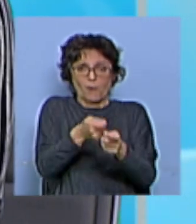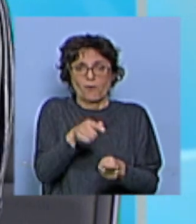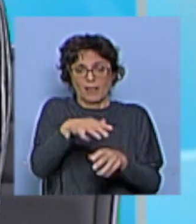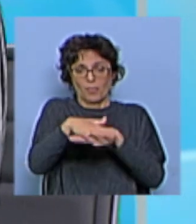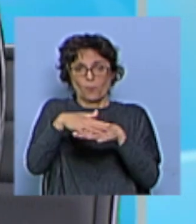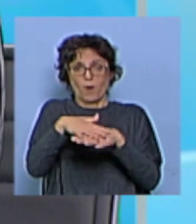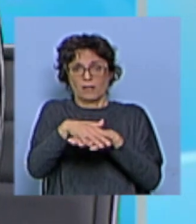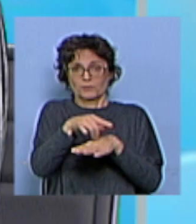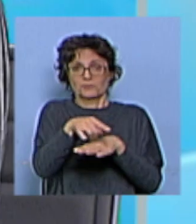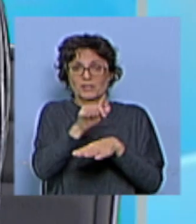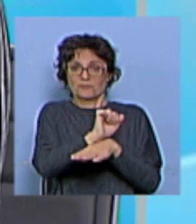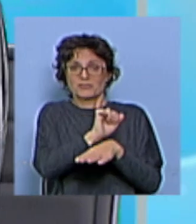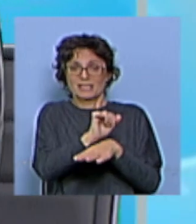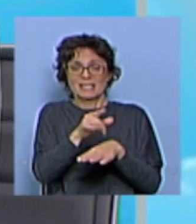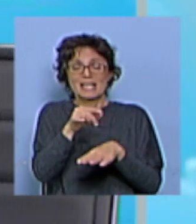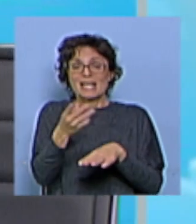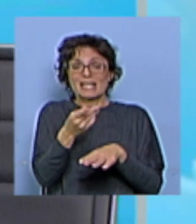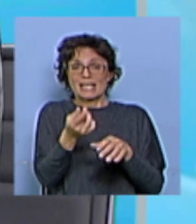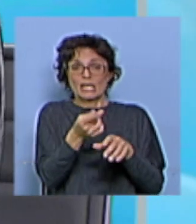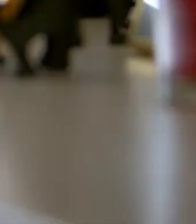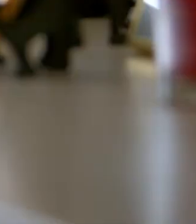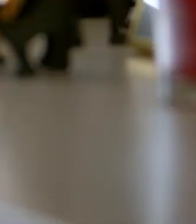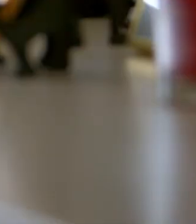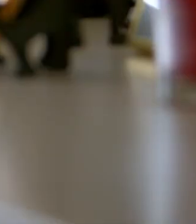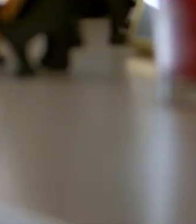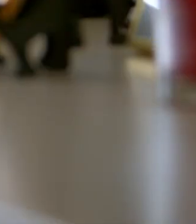e trabalham ali em conjunto. Por exemplo, é um exemplo do documentário.